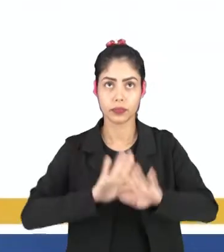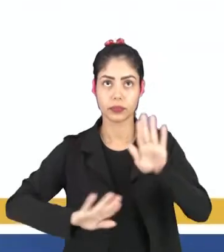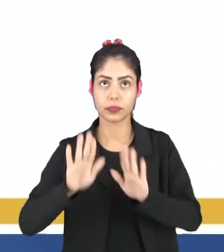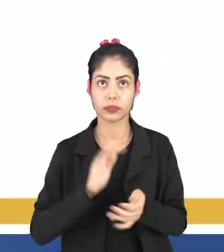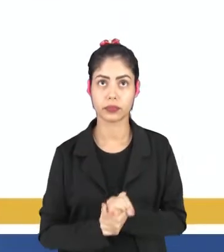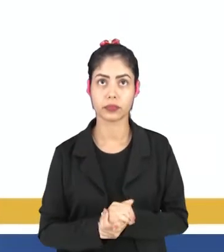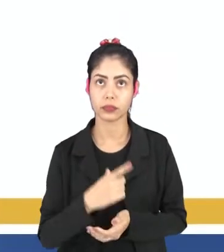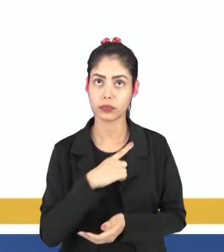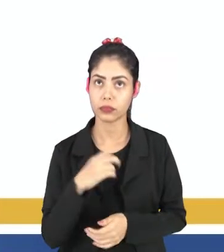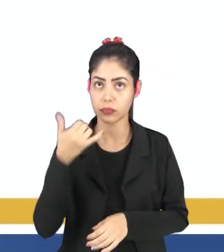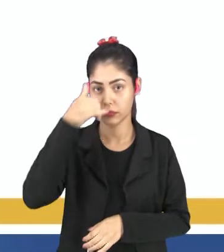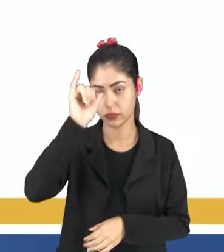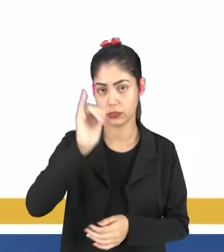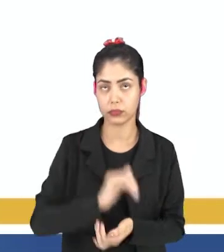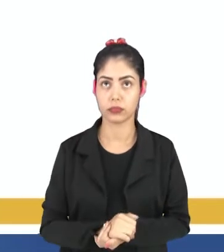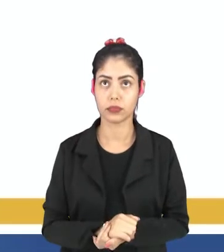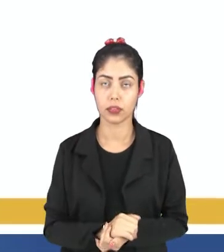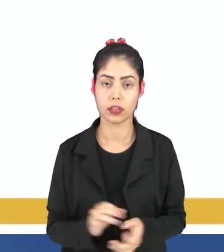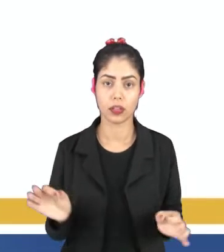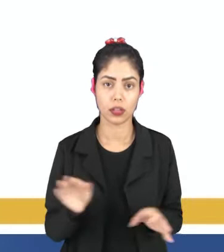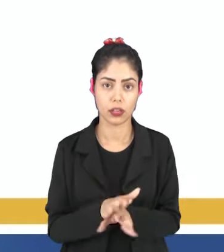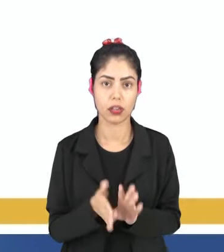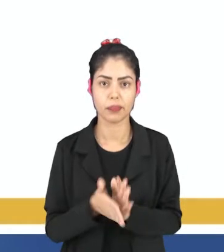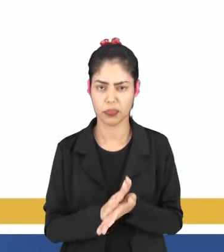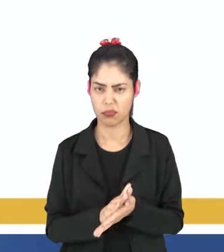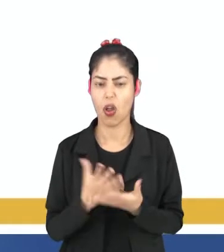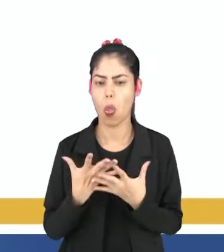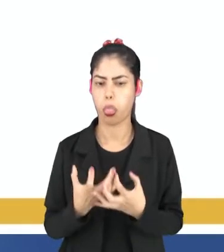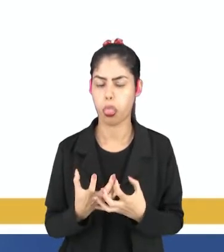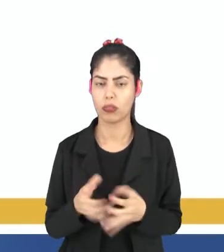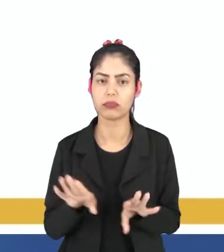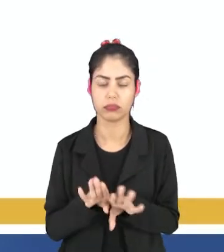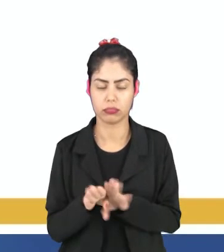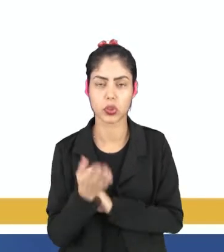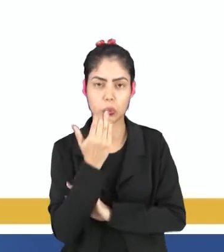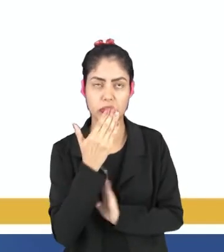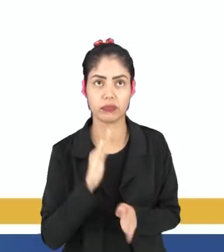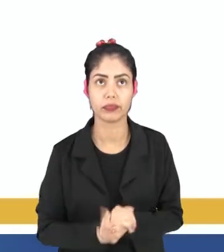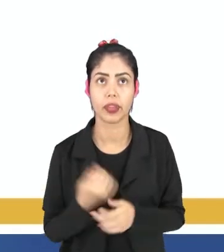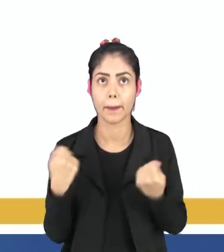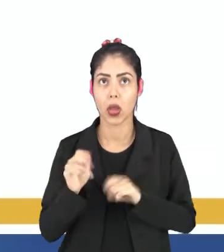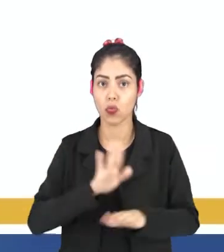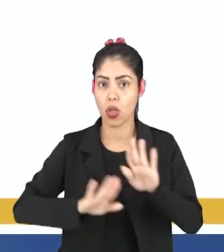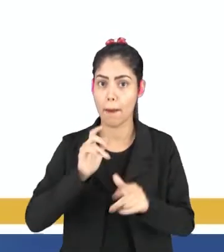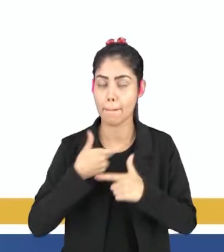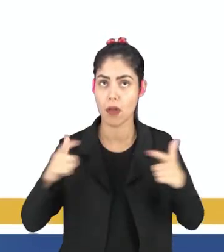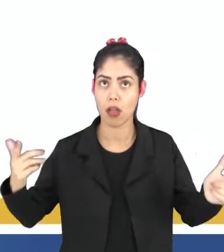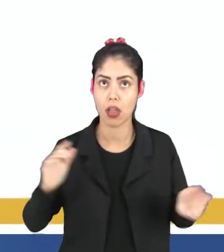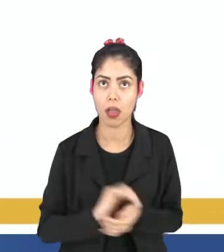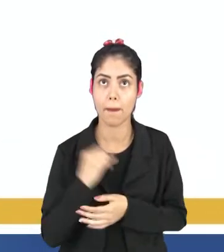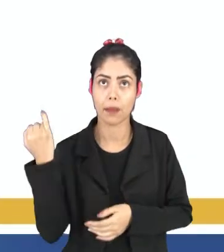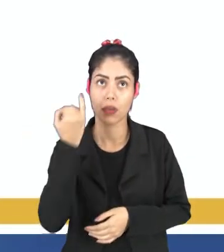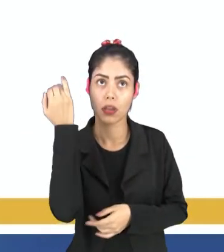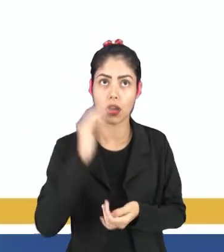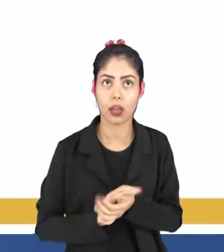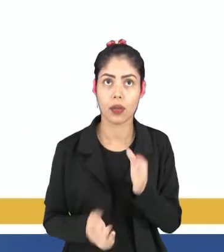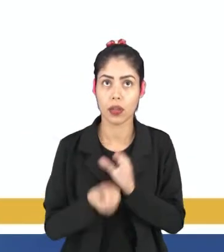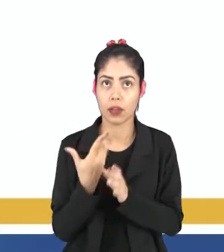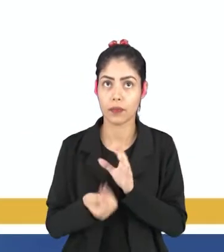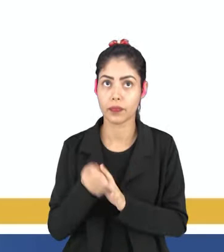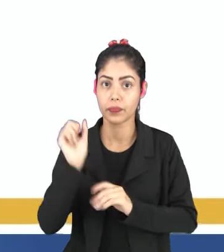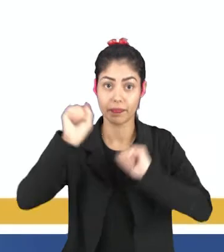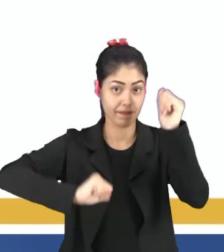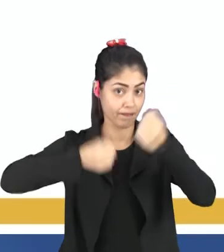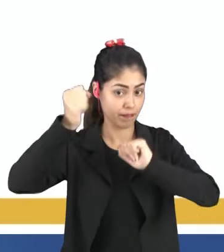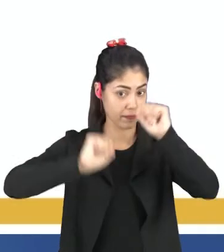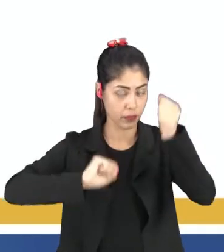Cuidados a serem tomados para evitar o estrago dos alimentos. Hoje, o cuidado com os alimentos tem que ser maior, principalmente aqueles que são produzidos em